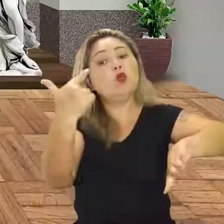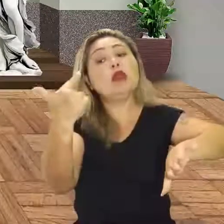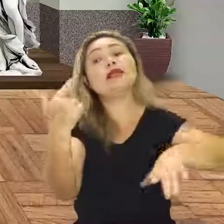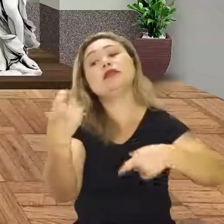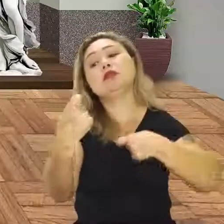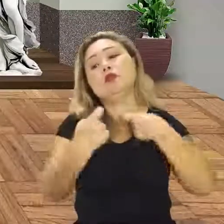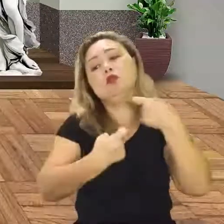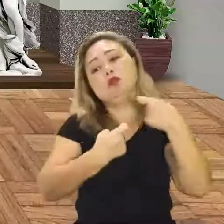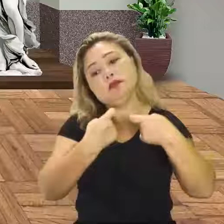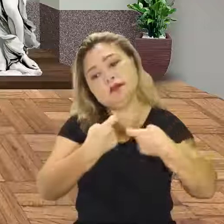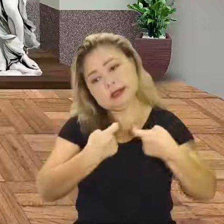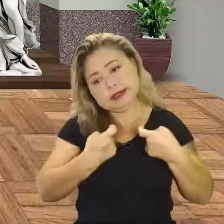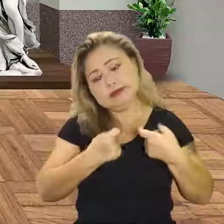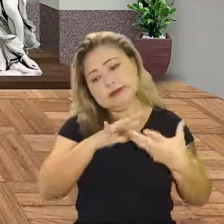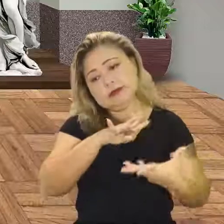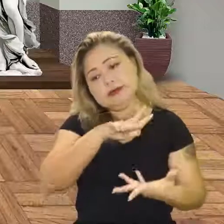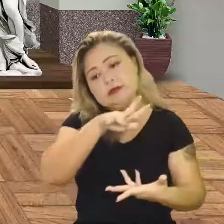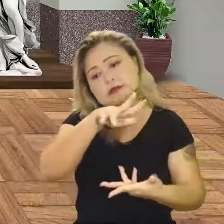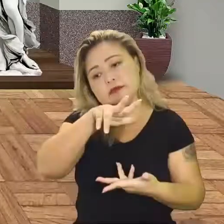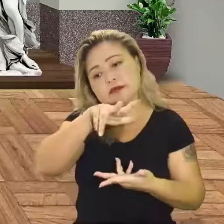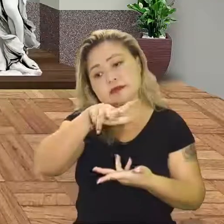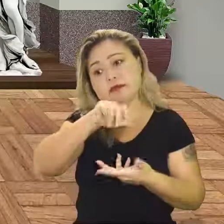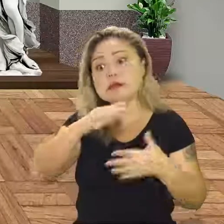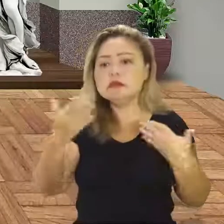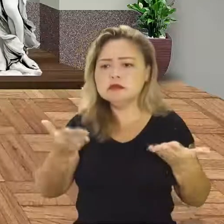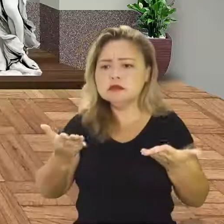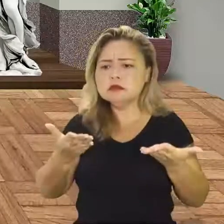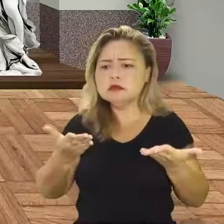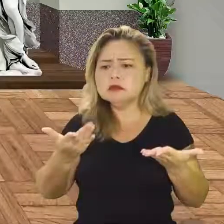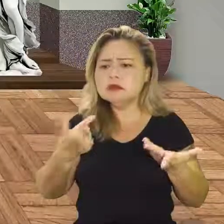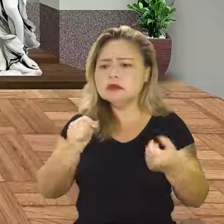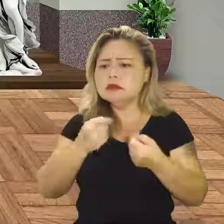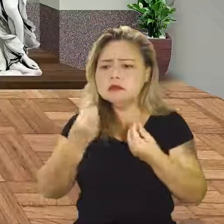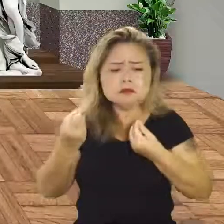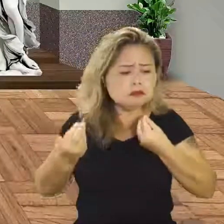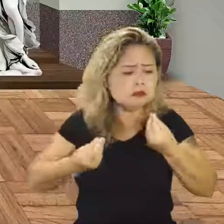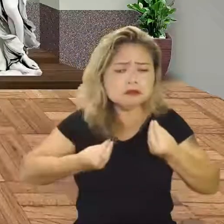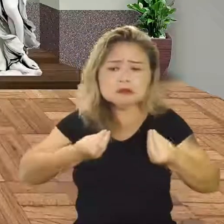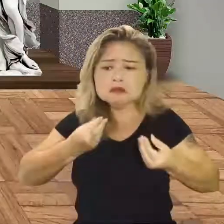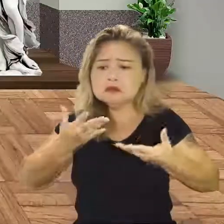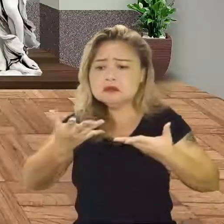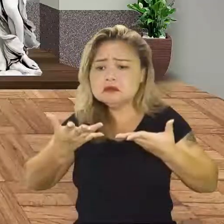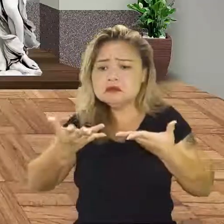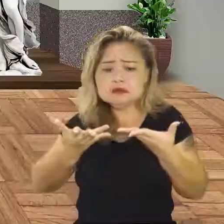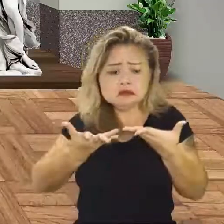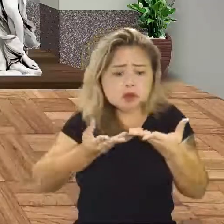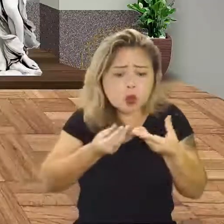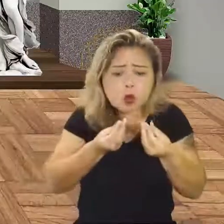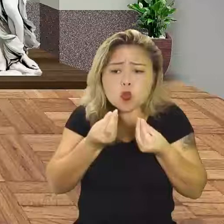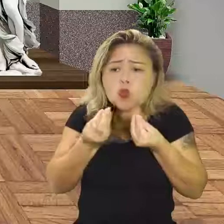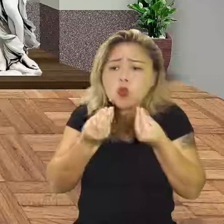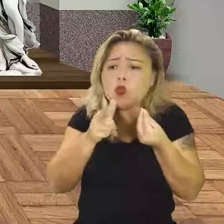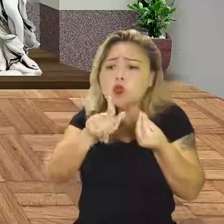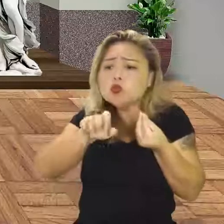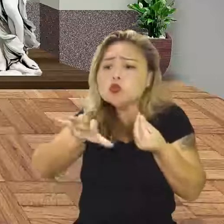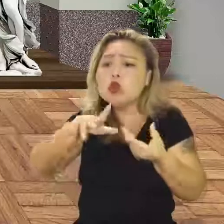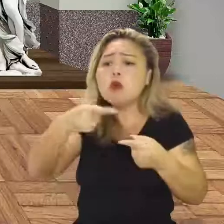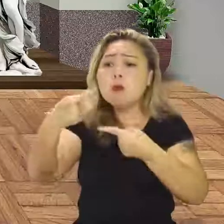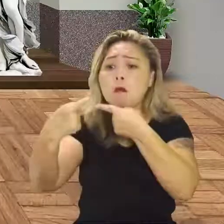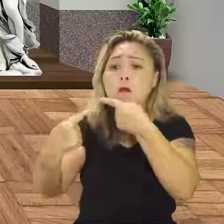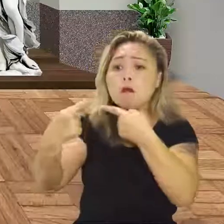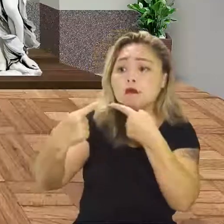Segunda Guerra Mundial. E agora, como é que se está essa situação desse arranjo geopolítico neste